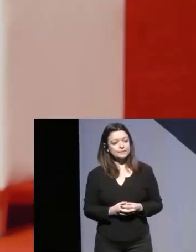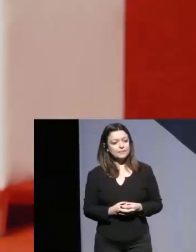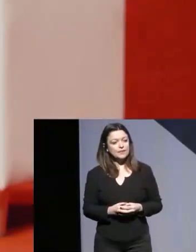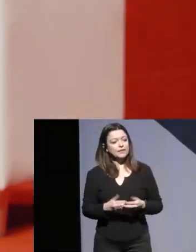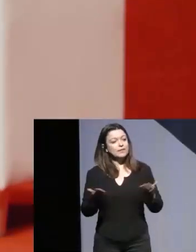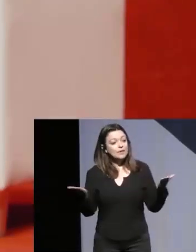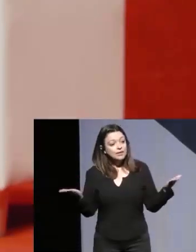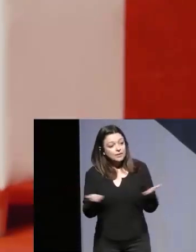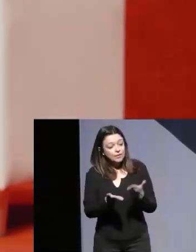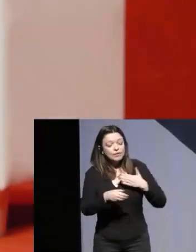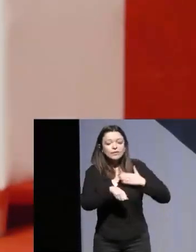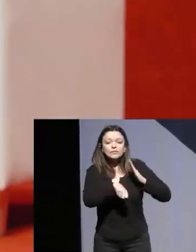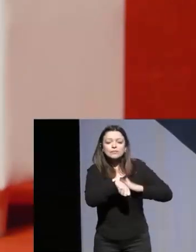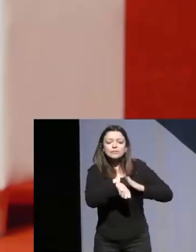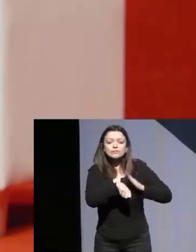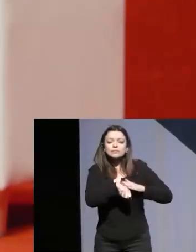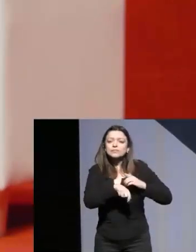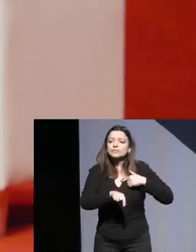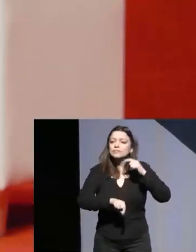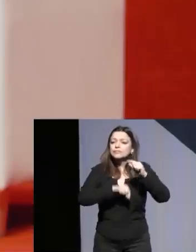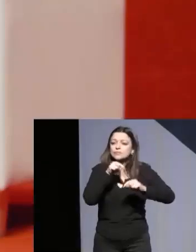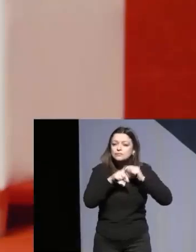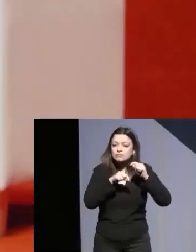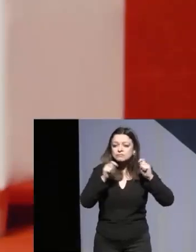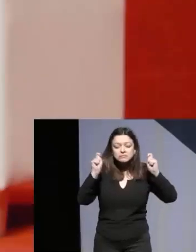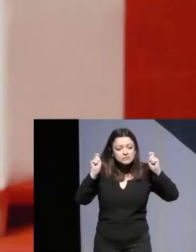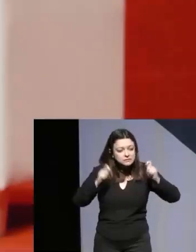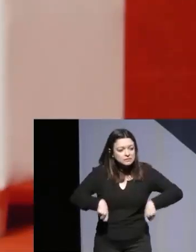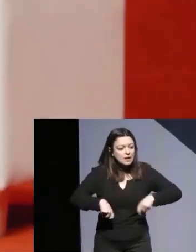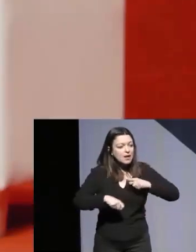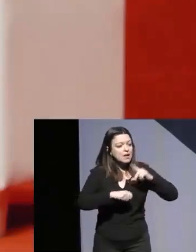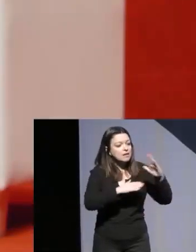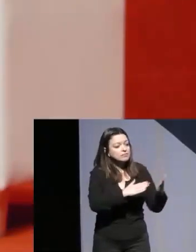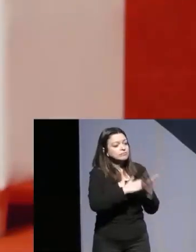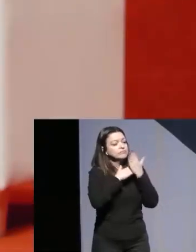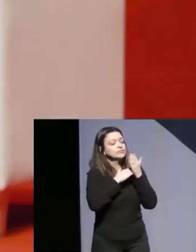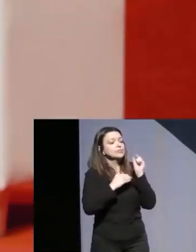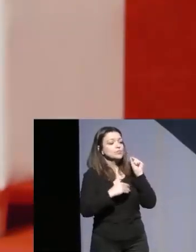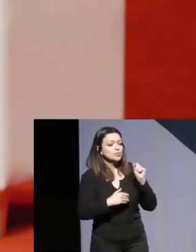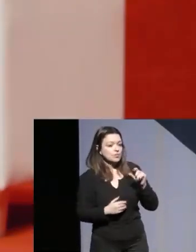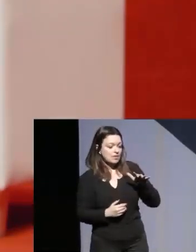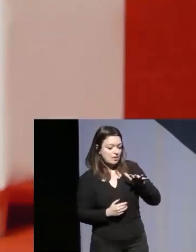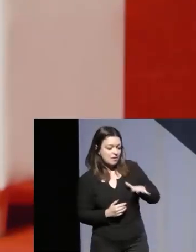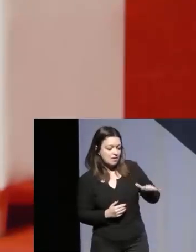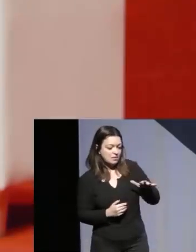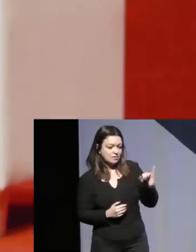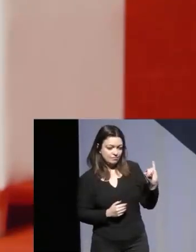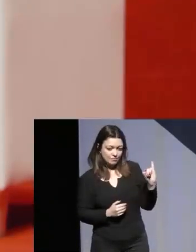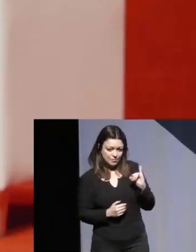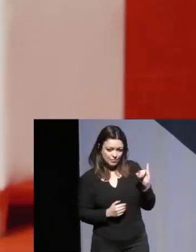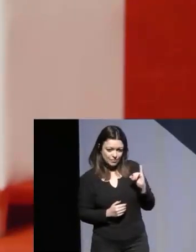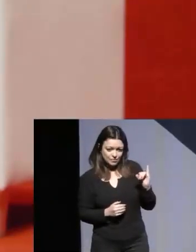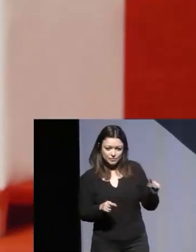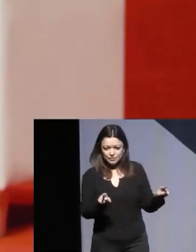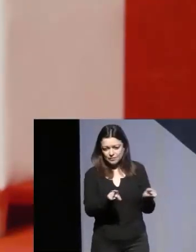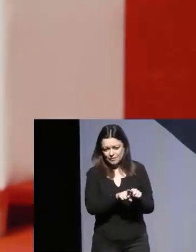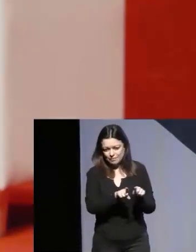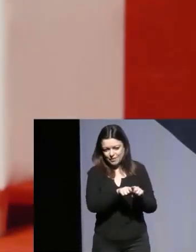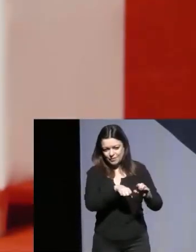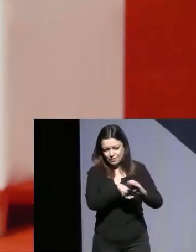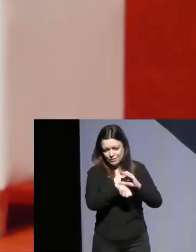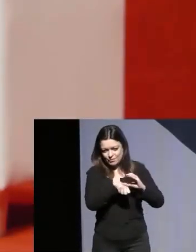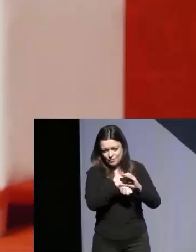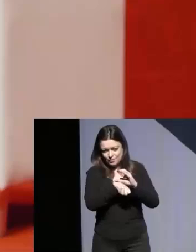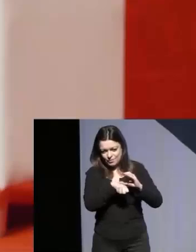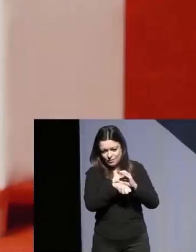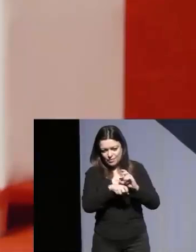fazer é ajudar para que nós, juristas da área tributária e constitucional também, porque, como diria o meu